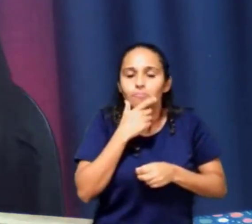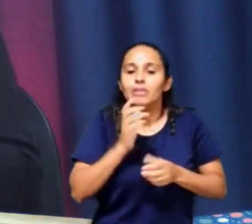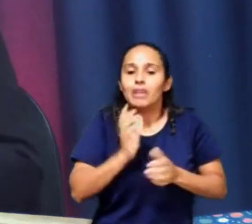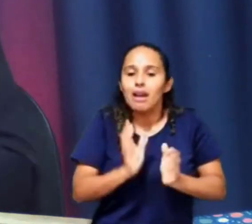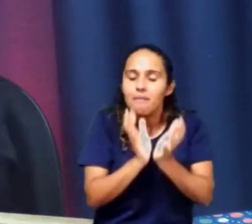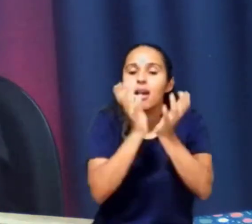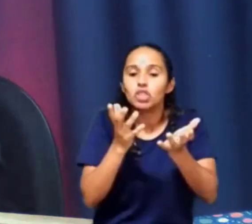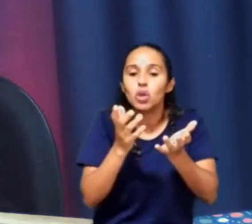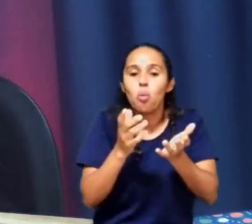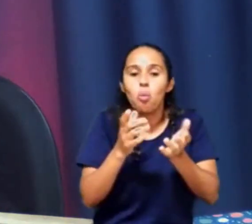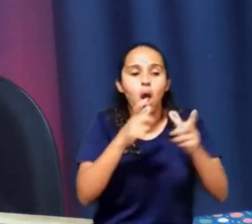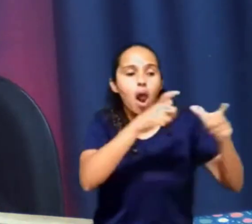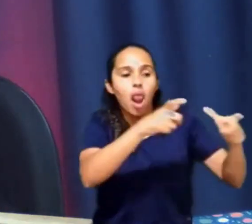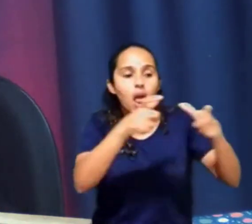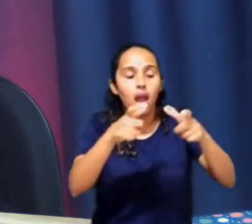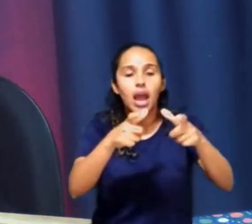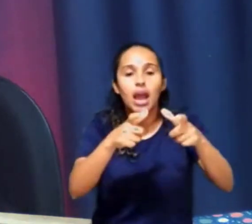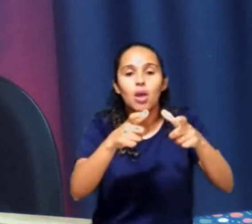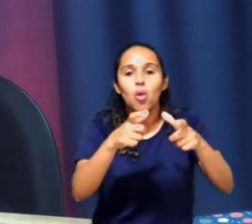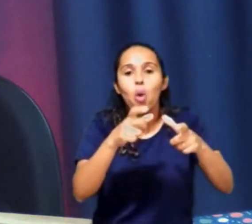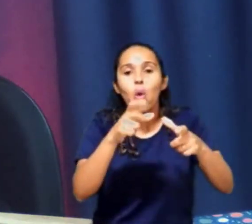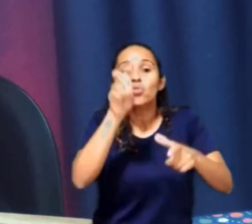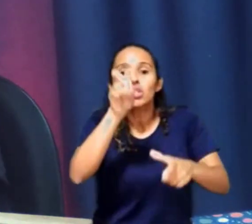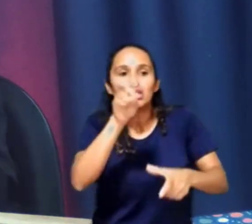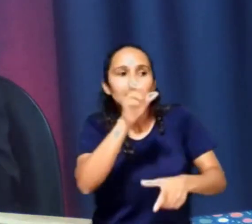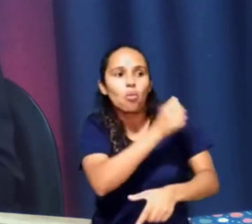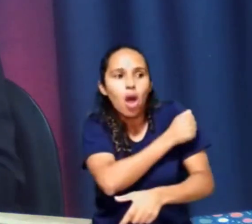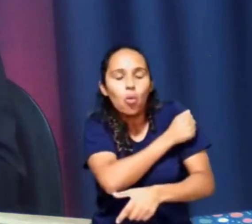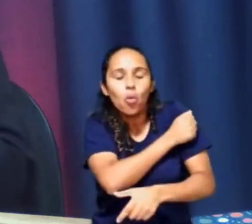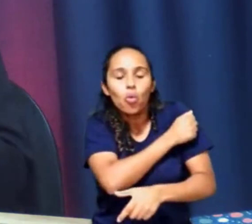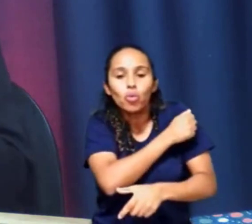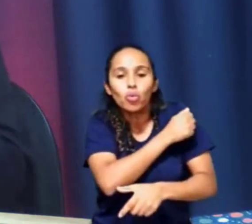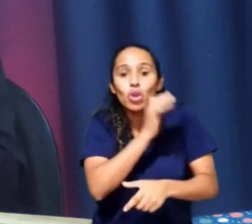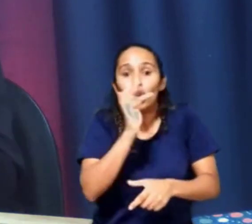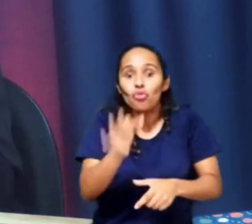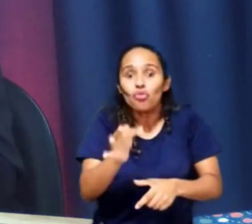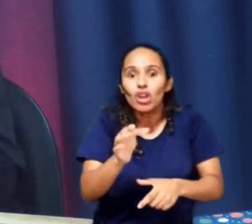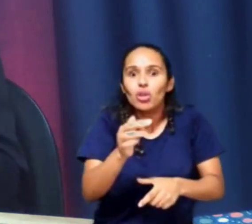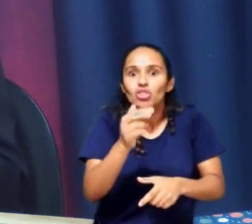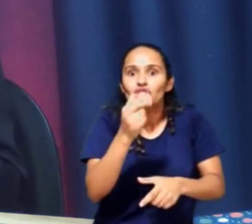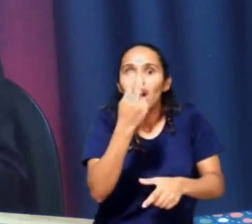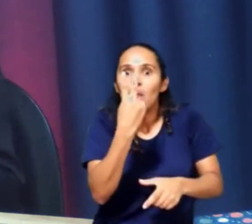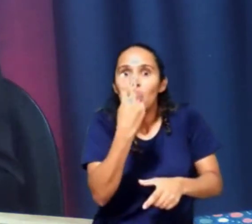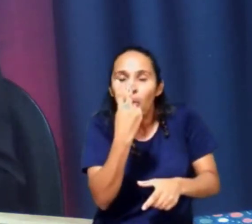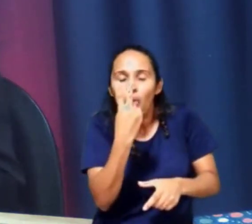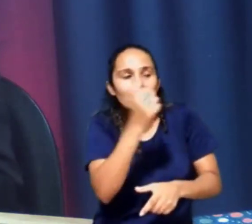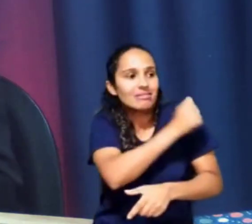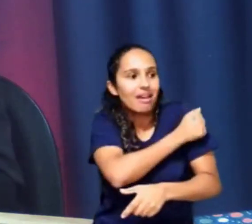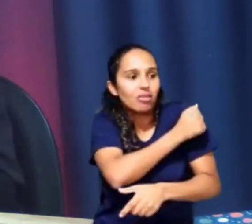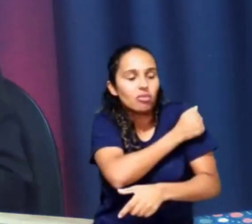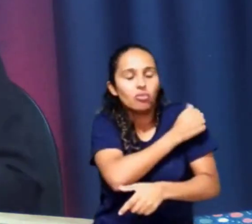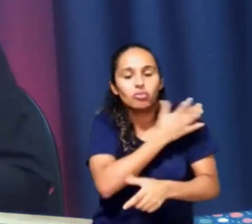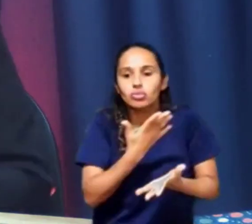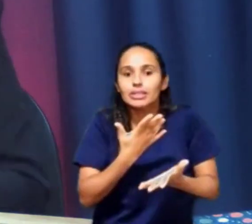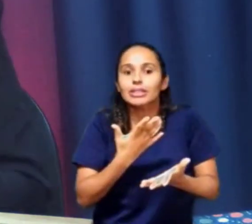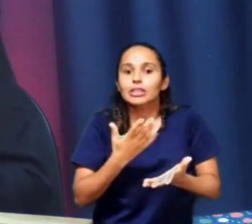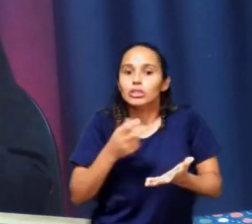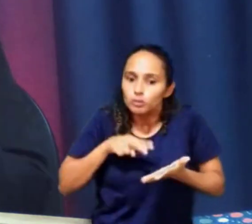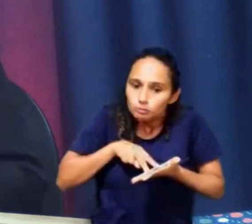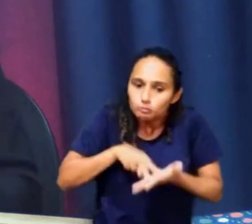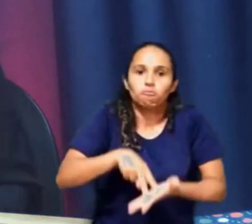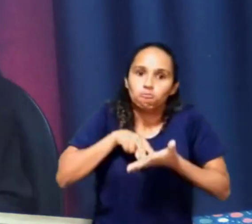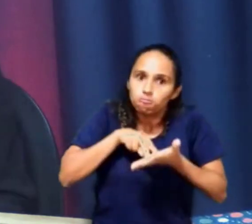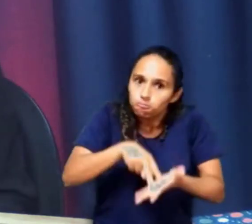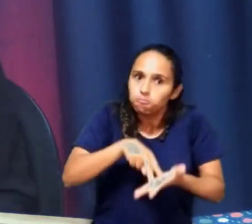aí chegava no final do semestre, tinha 2. E nós conseguimos sustentar, eu falo nós, porque na época a Eretusa estava, né? Essa